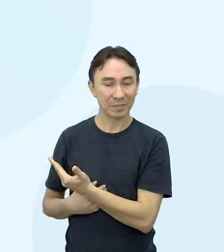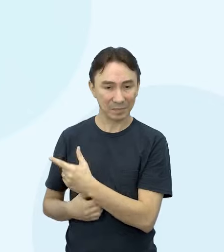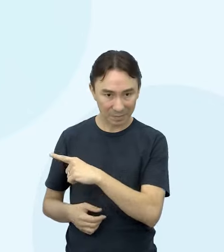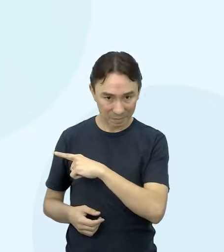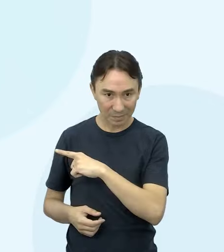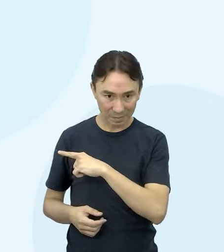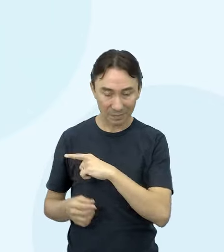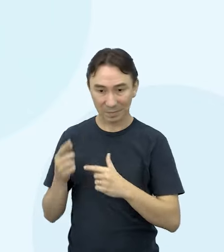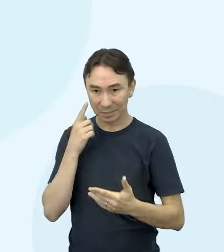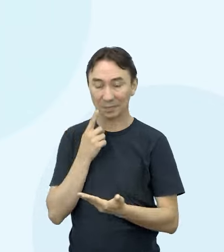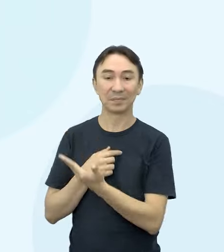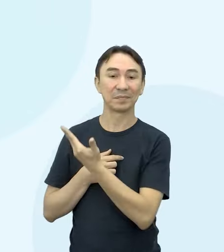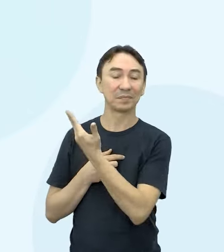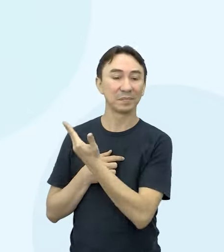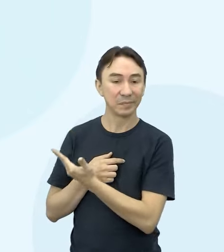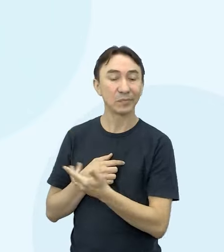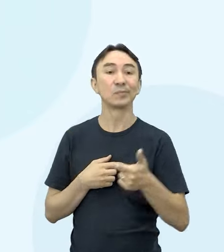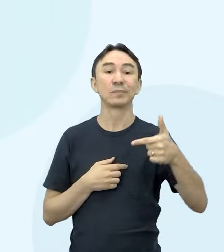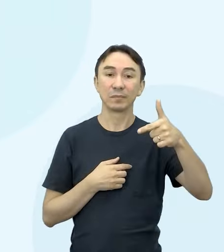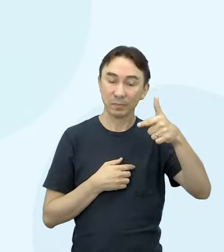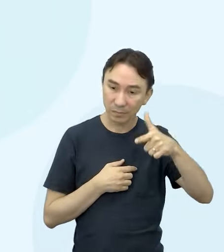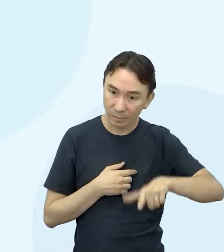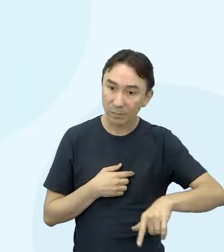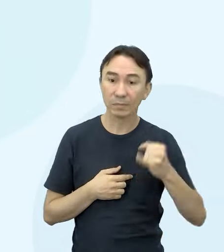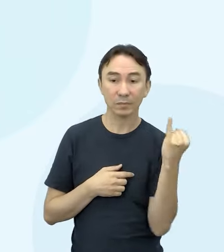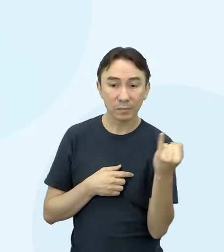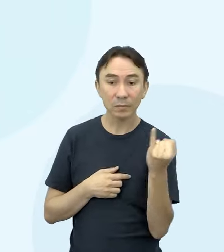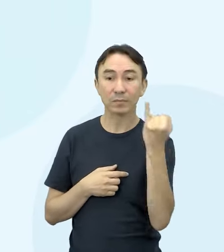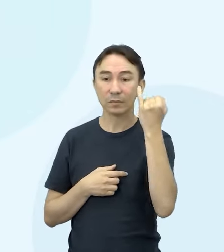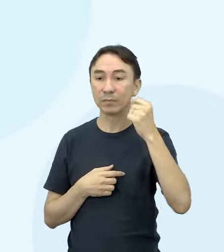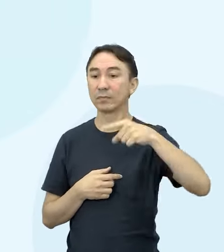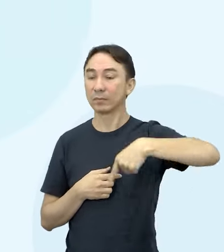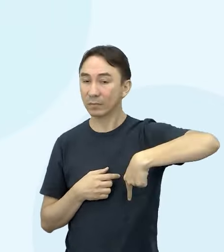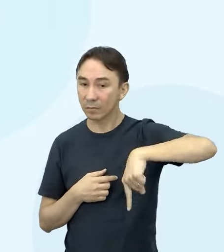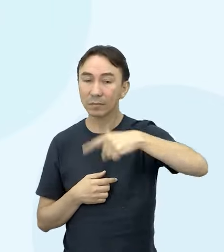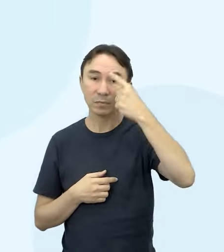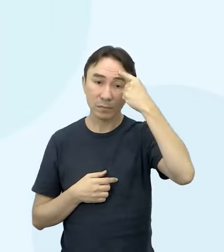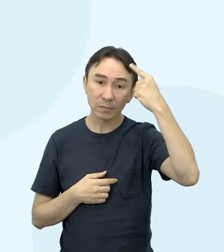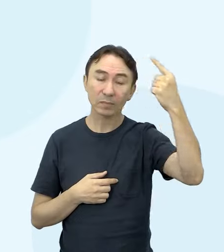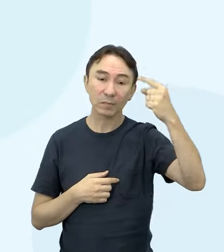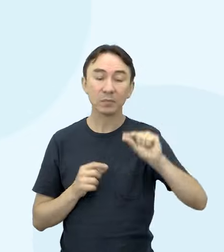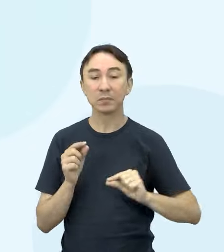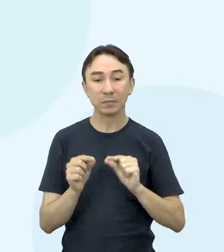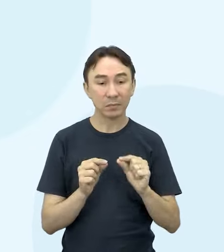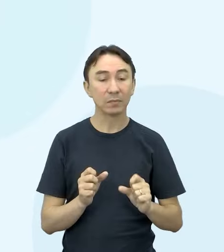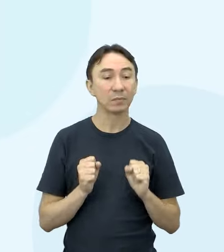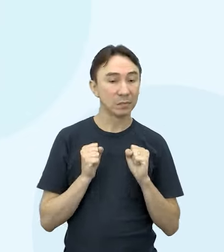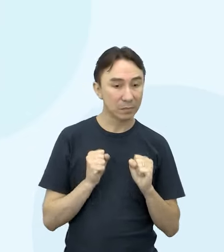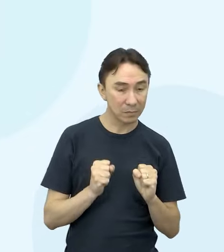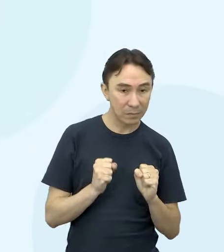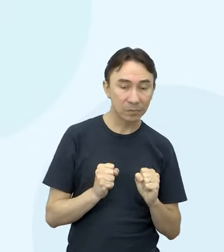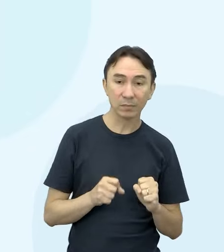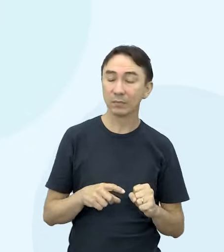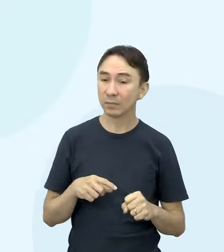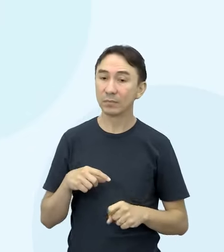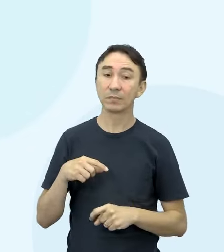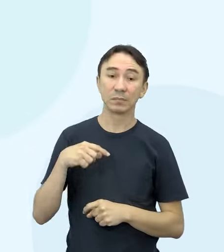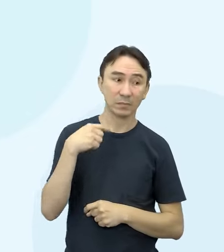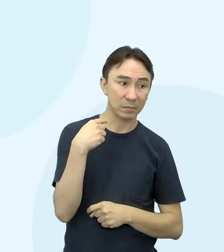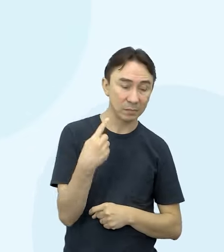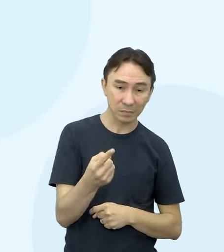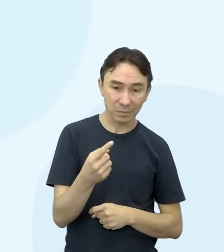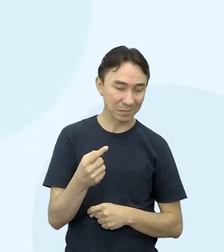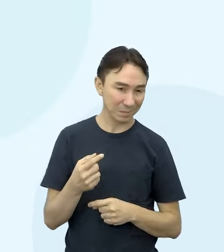mapa, tá? De novo, é importante a gente lembrar, né, que a gente pode ir além do que está ali, né? Num primeiro momento é